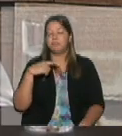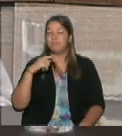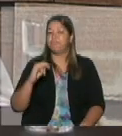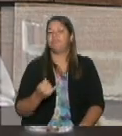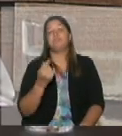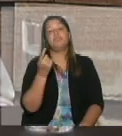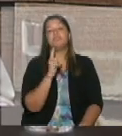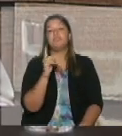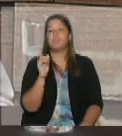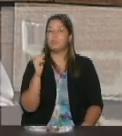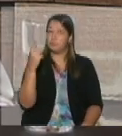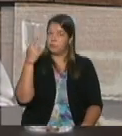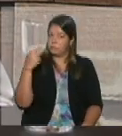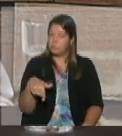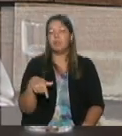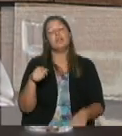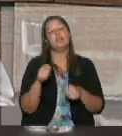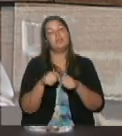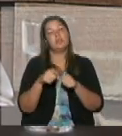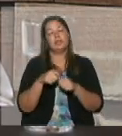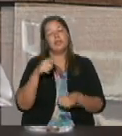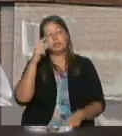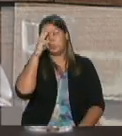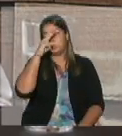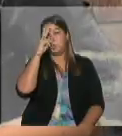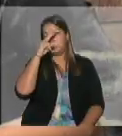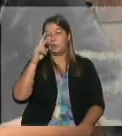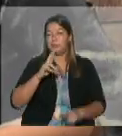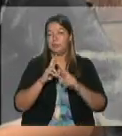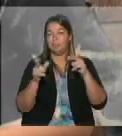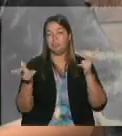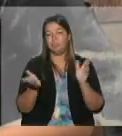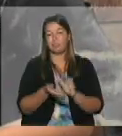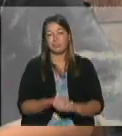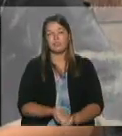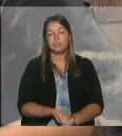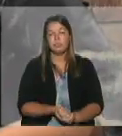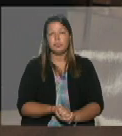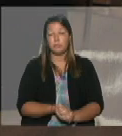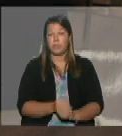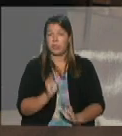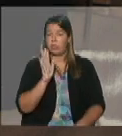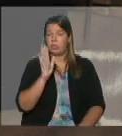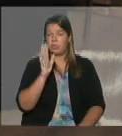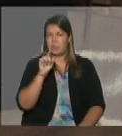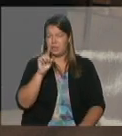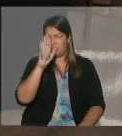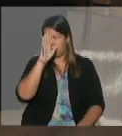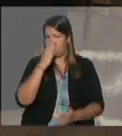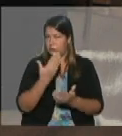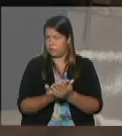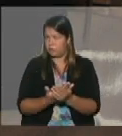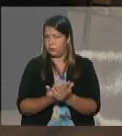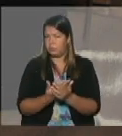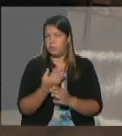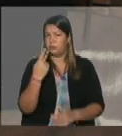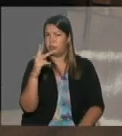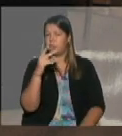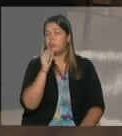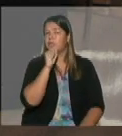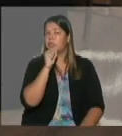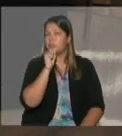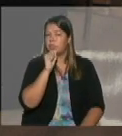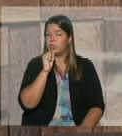conto, eu fiz tudo de novo, fiz uma outra história completamente diferente. Mas te convenceu aquela observação dela? Você acreditou na tua avó, assim,